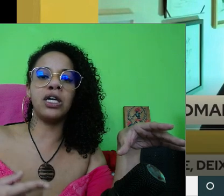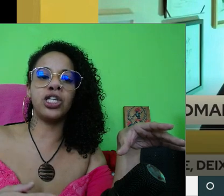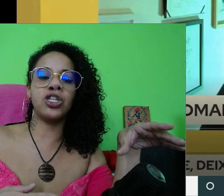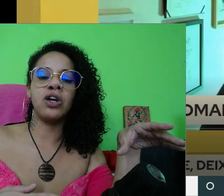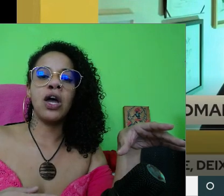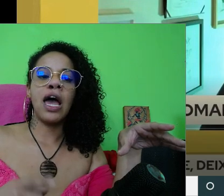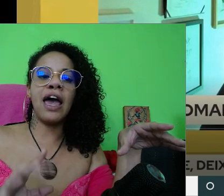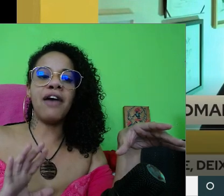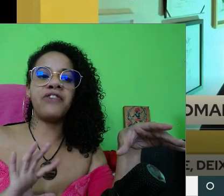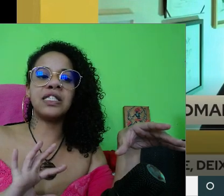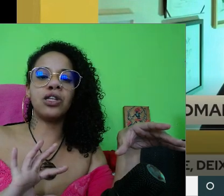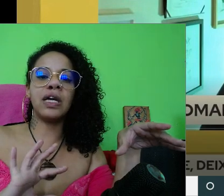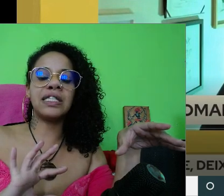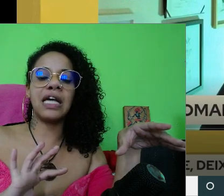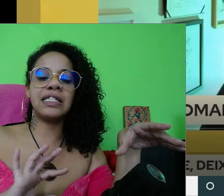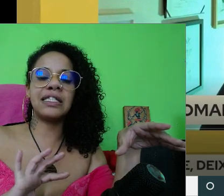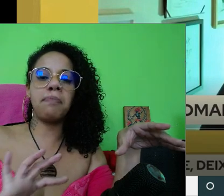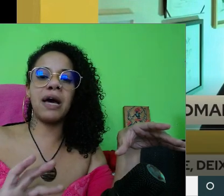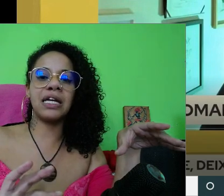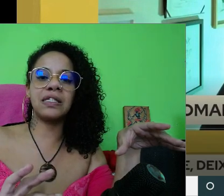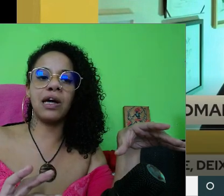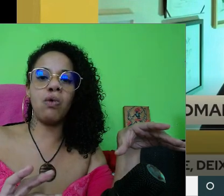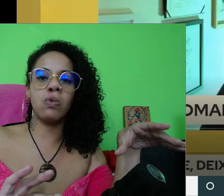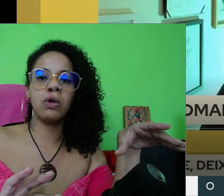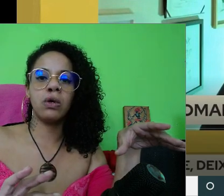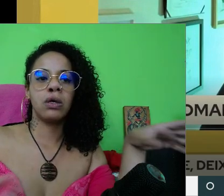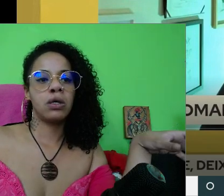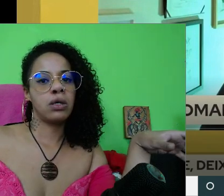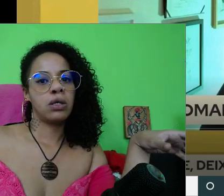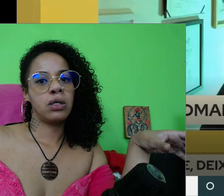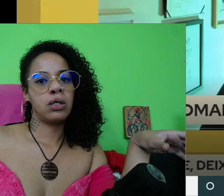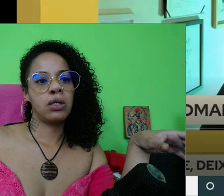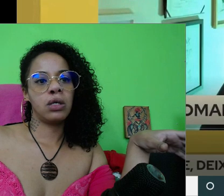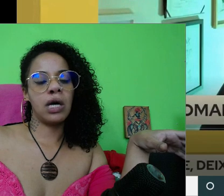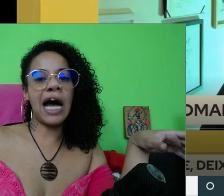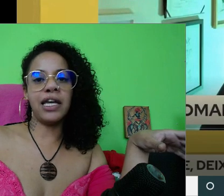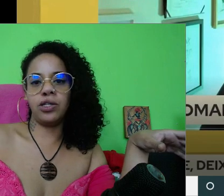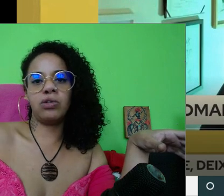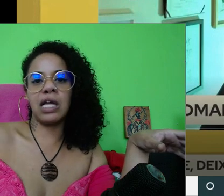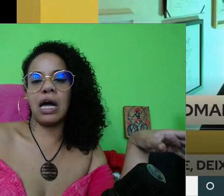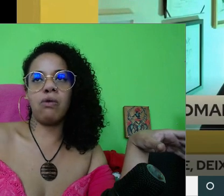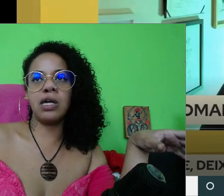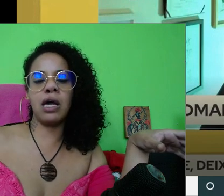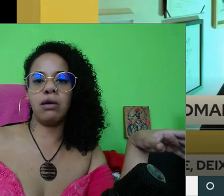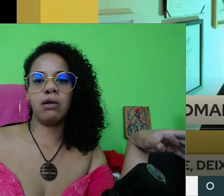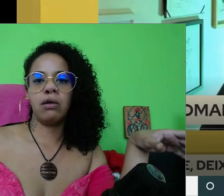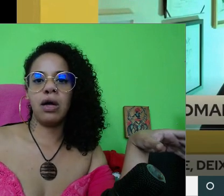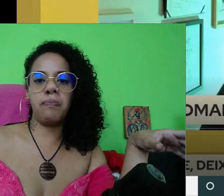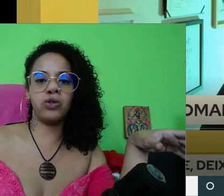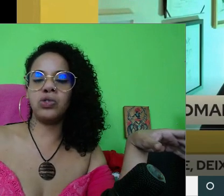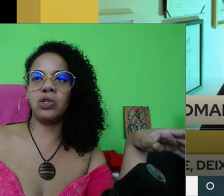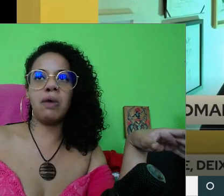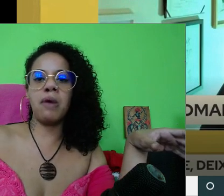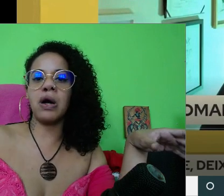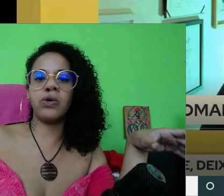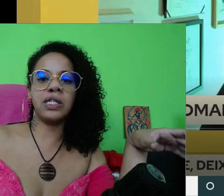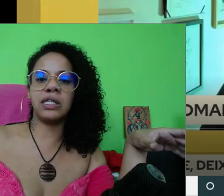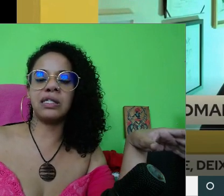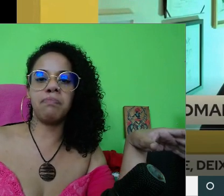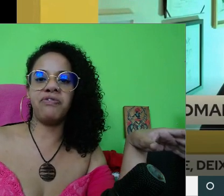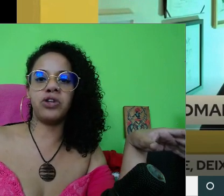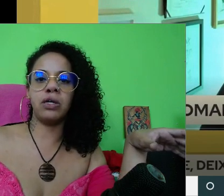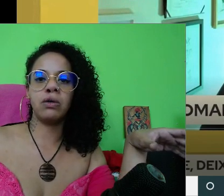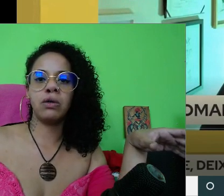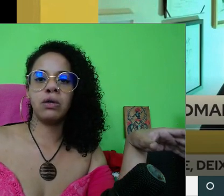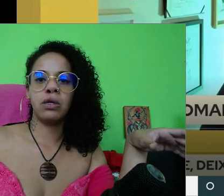ideologia dominante fazendo essa separação aí tu tá o quê reproduzindo a mesma